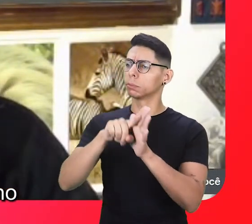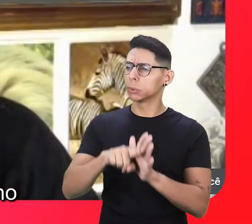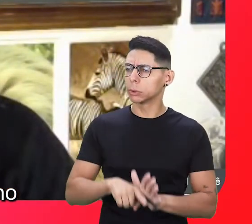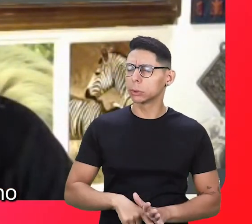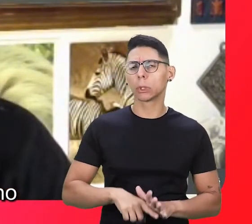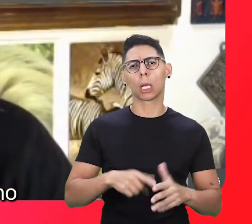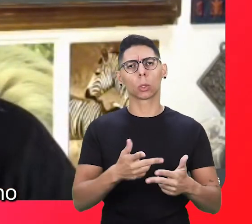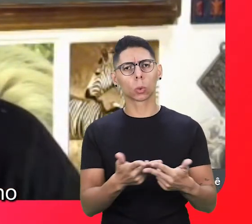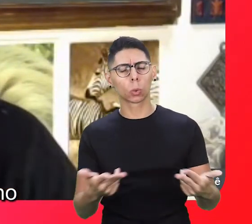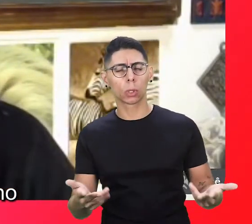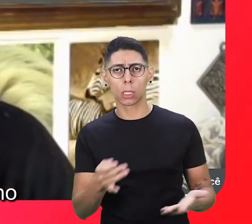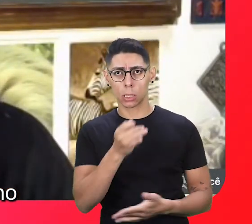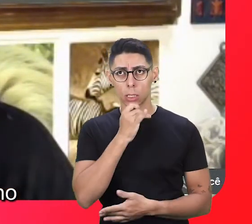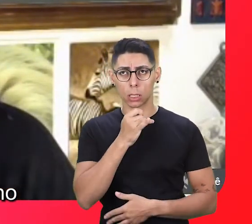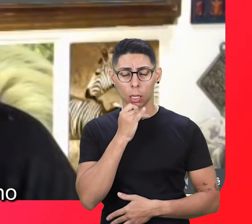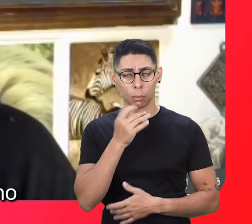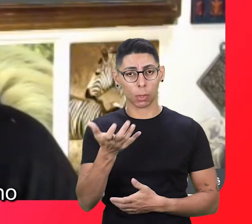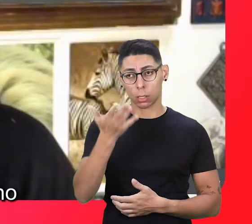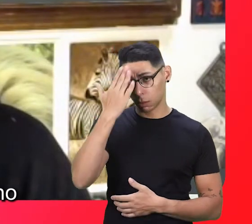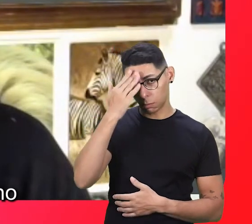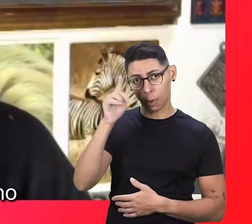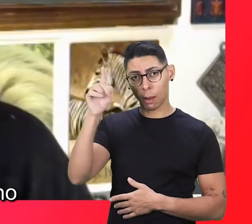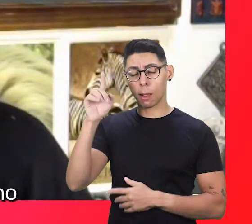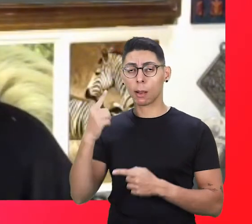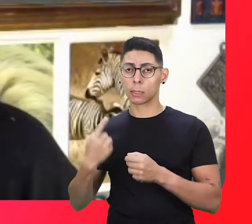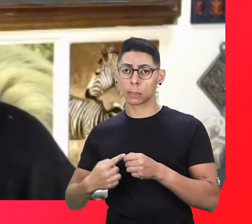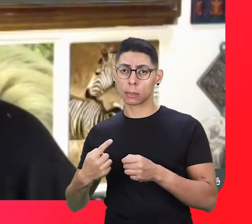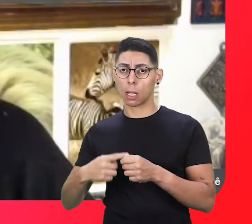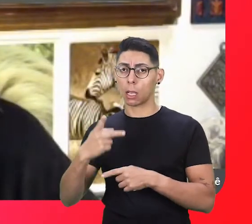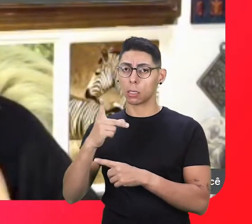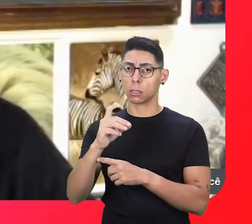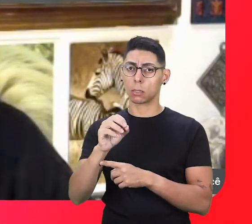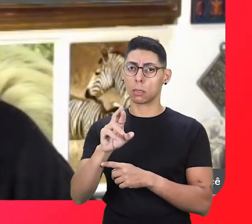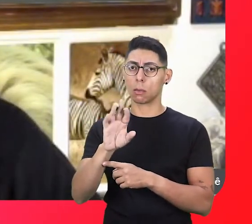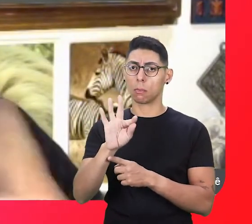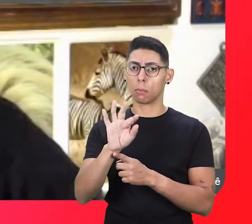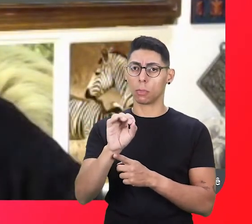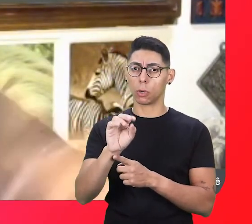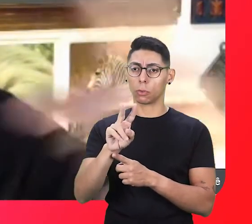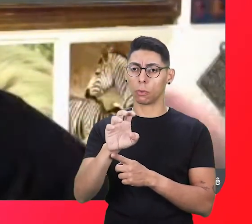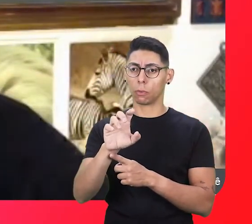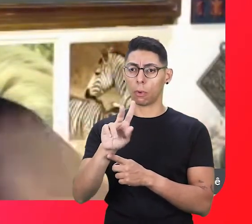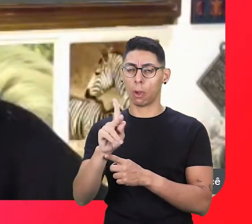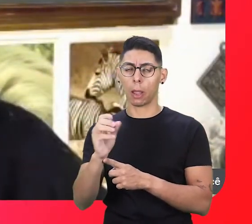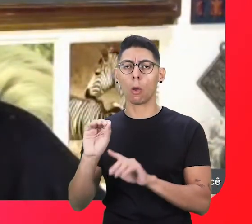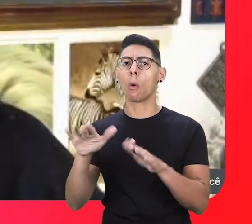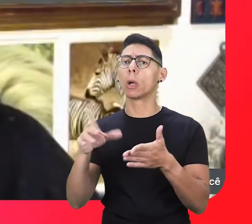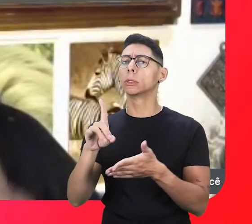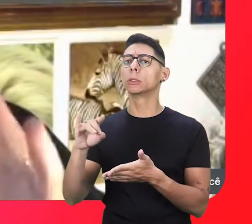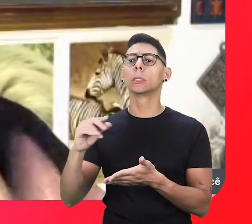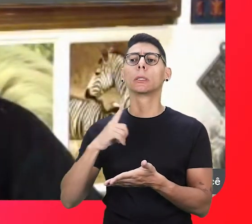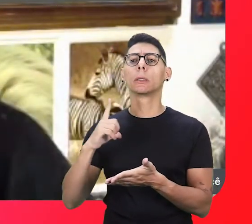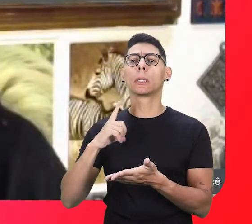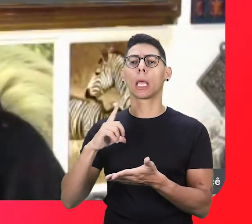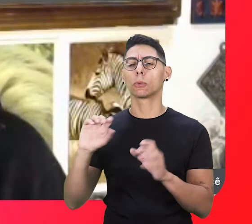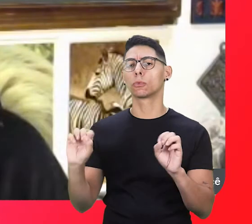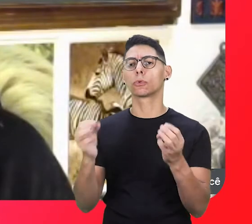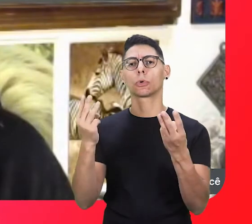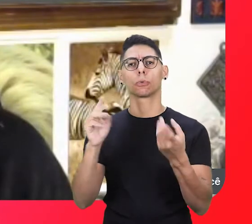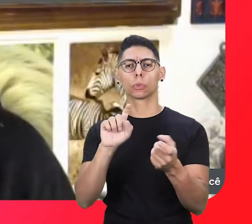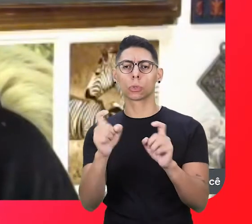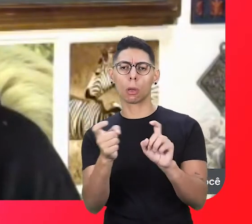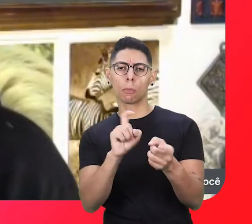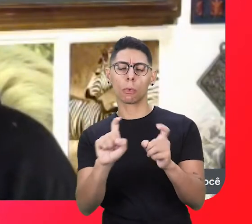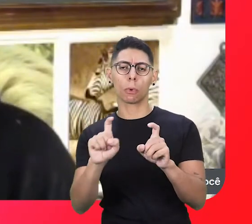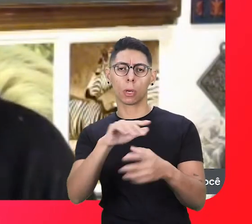saber, na cidade de Porto Velho, quando que vai ter um show de capoeira com libras? O aplicativo